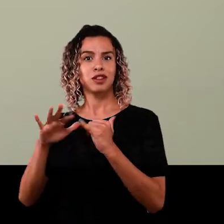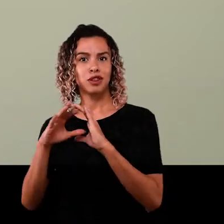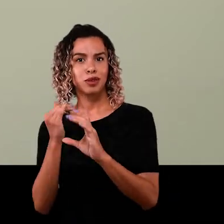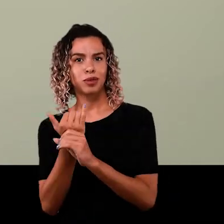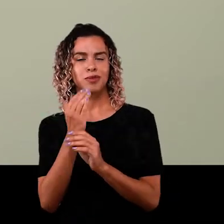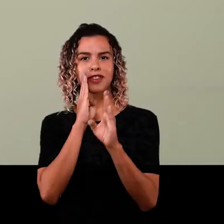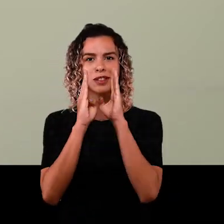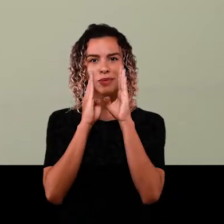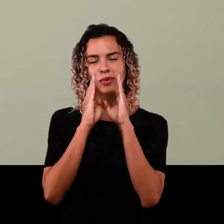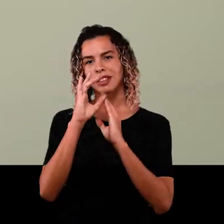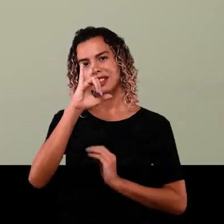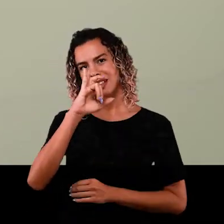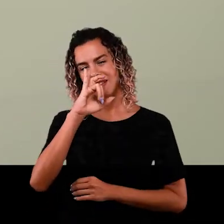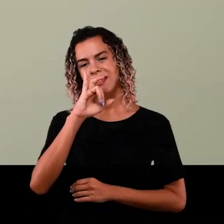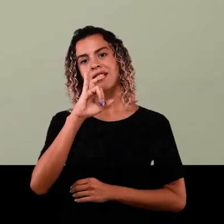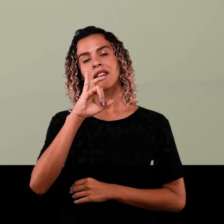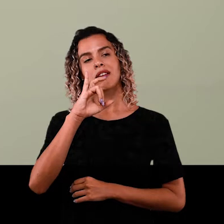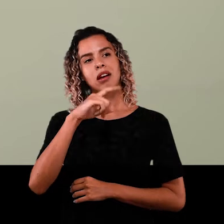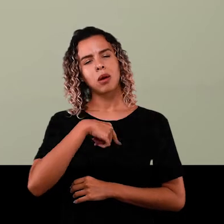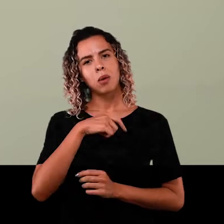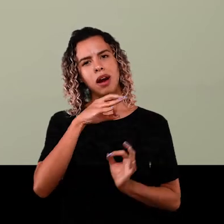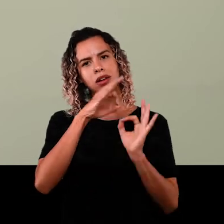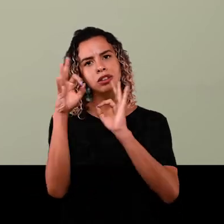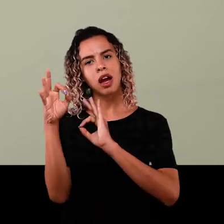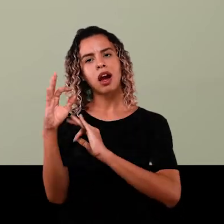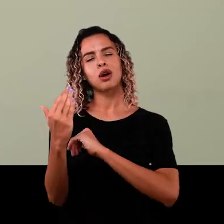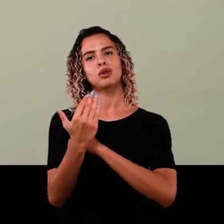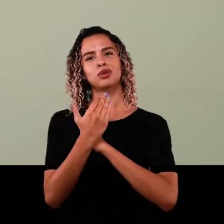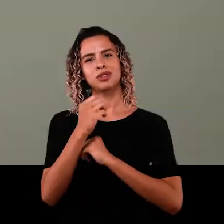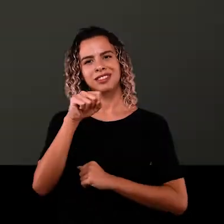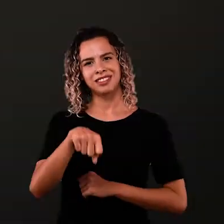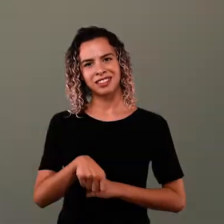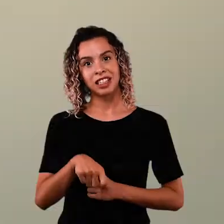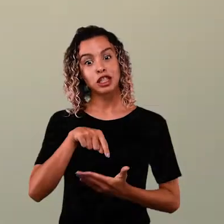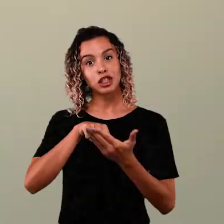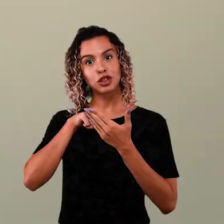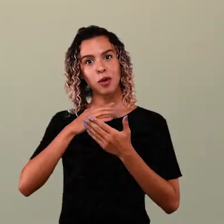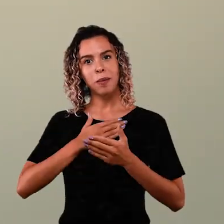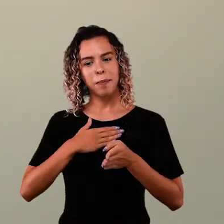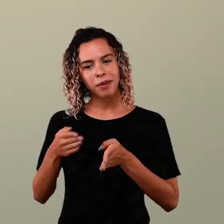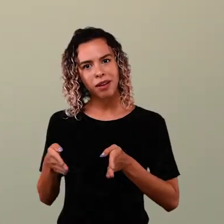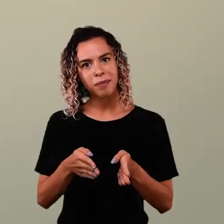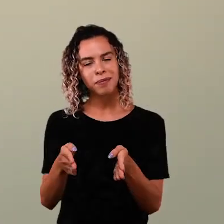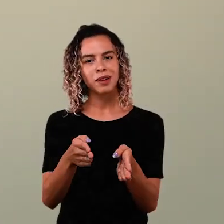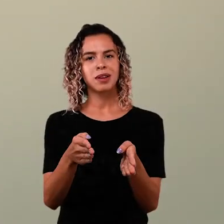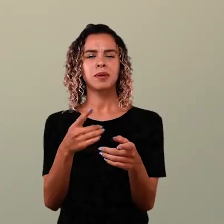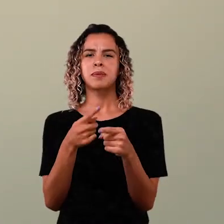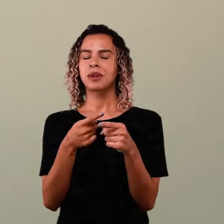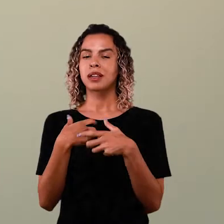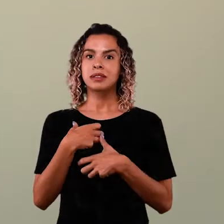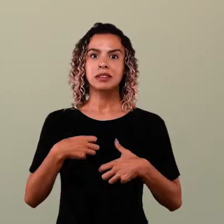no YouTube, no Facebook, no Instagram, que me deram muita ajuda. E me indicaram ali os caminhos das pedras,